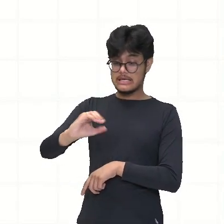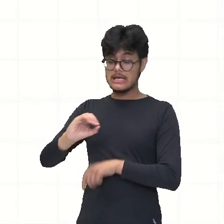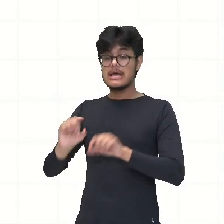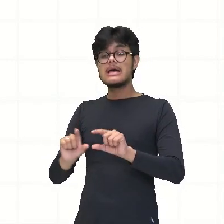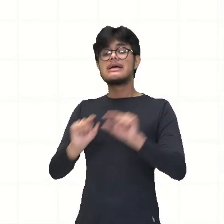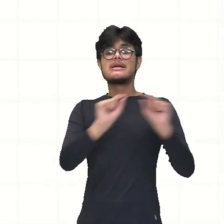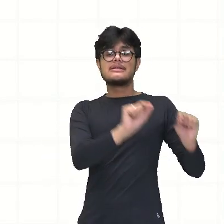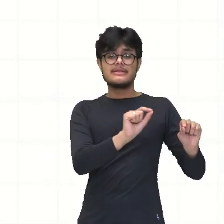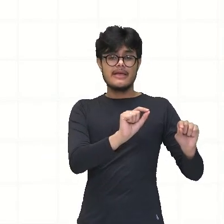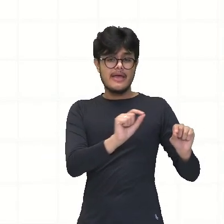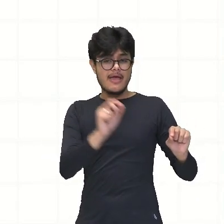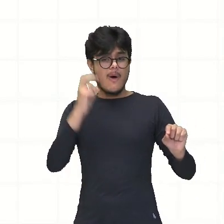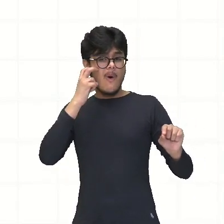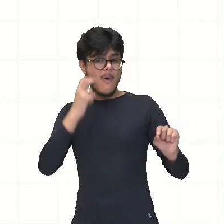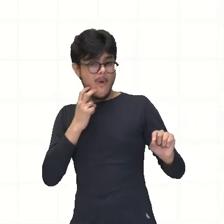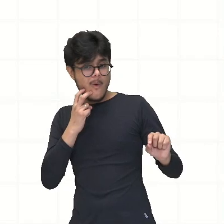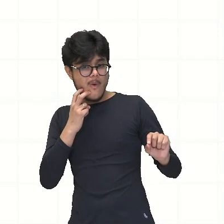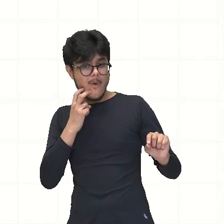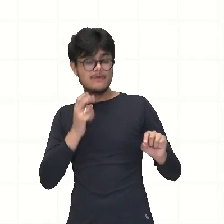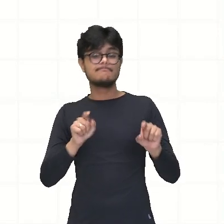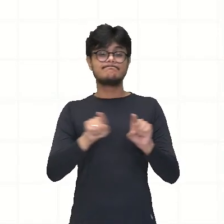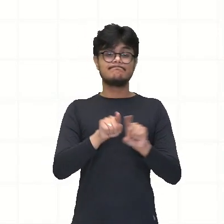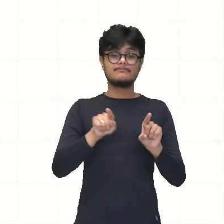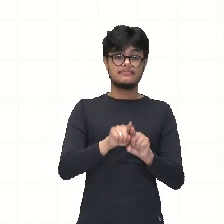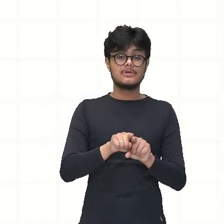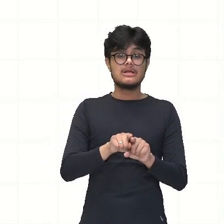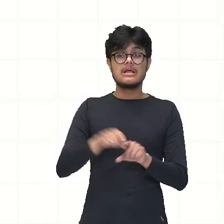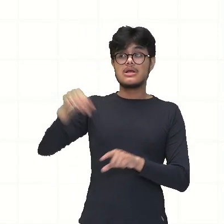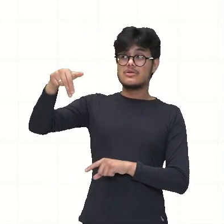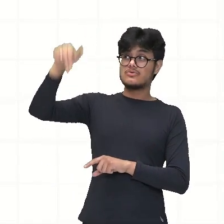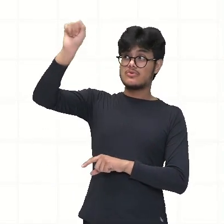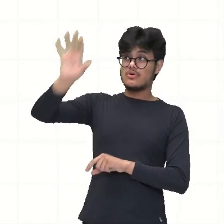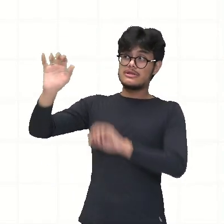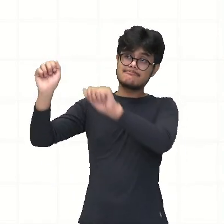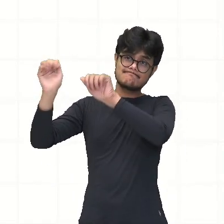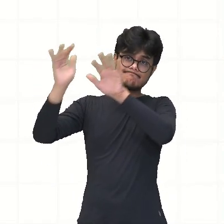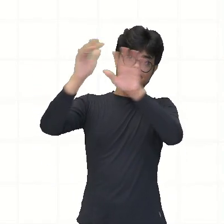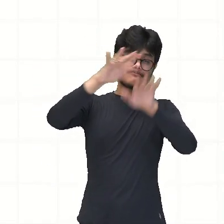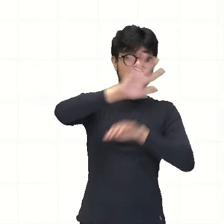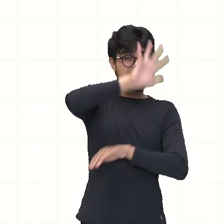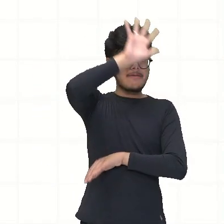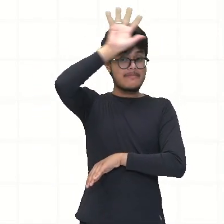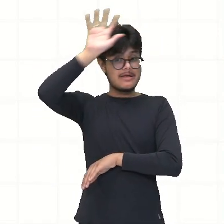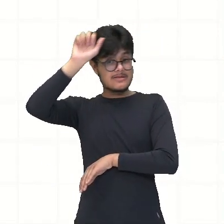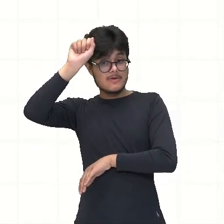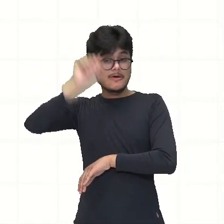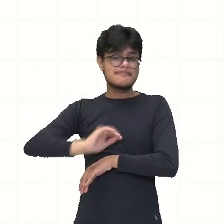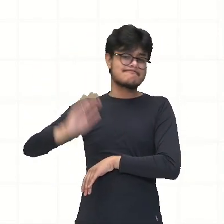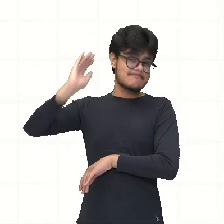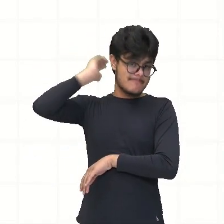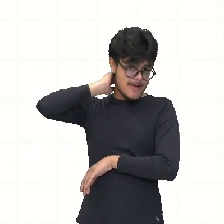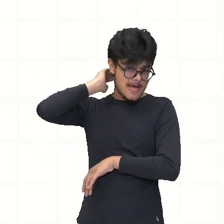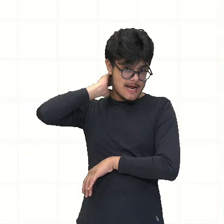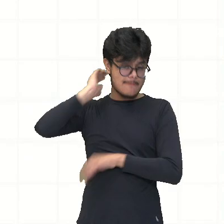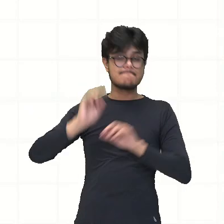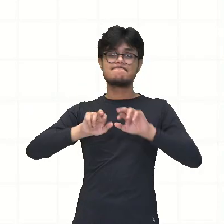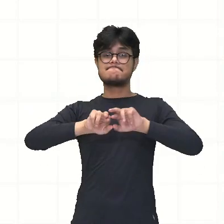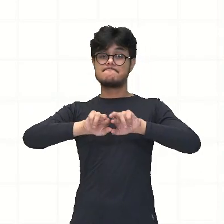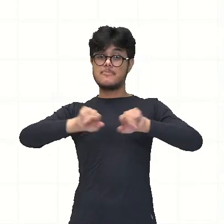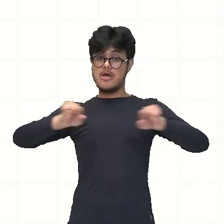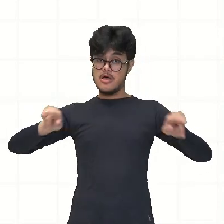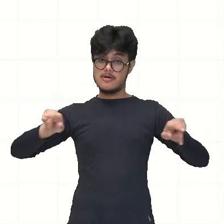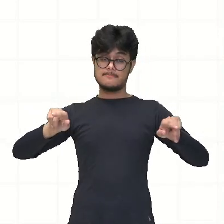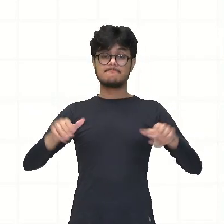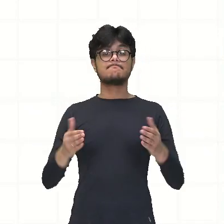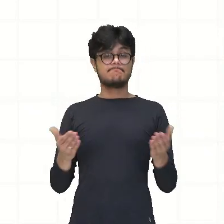também para ali a região da Amazônia, Pará, Amazonas. Então, nós temos a